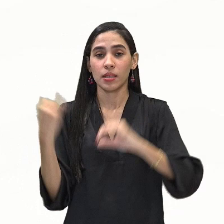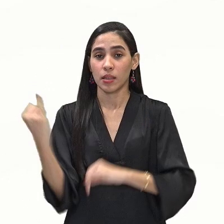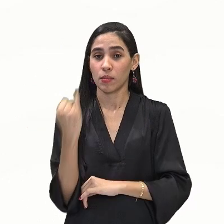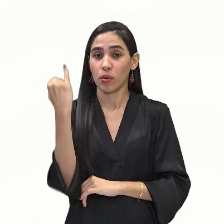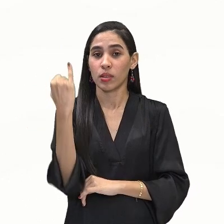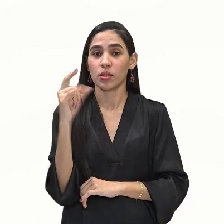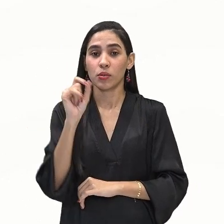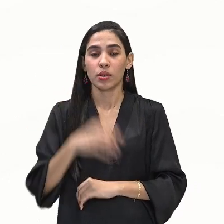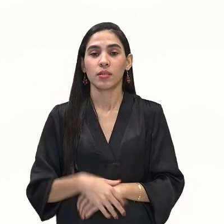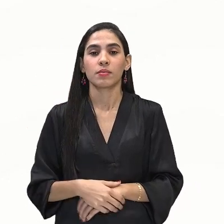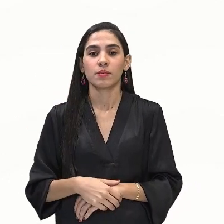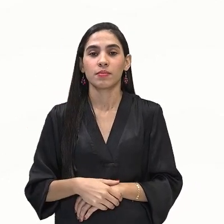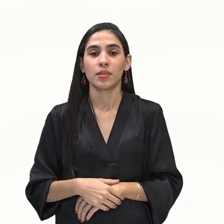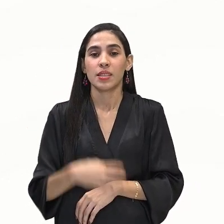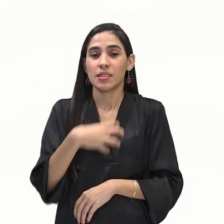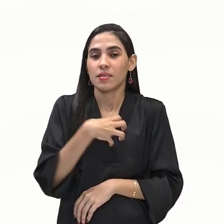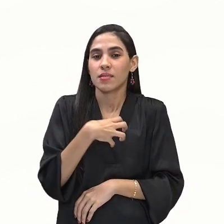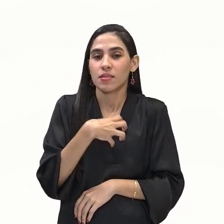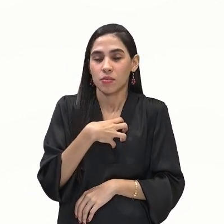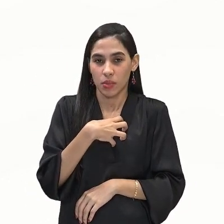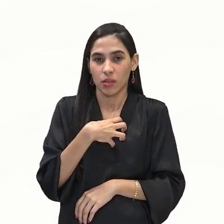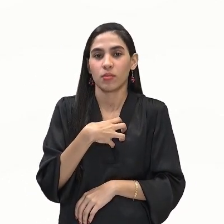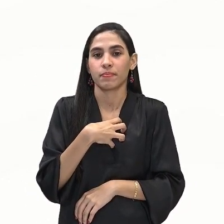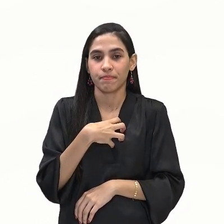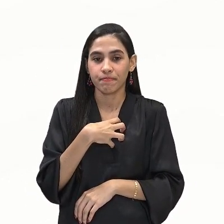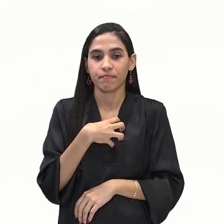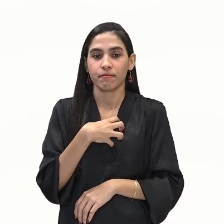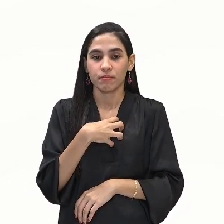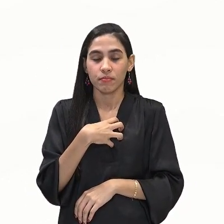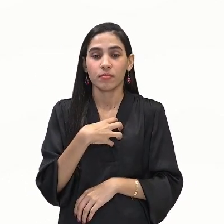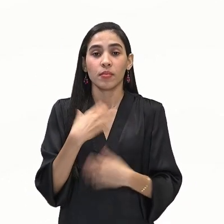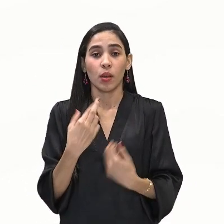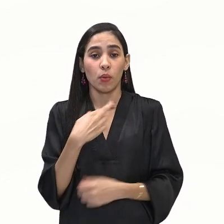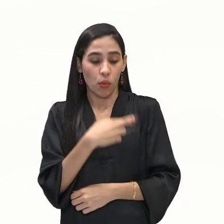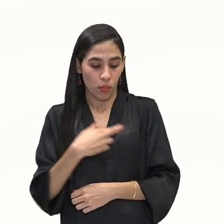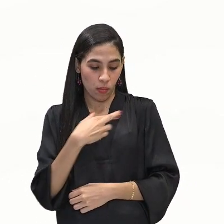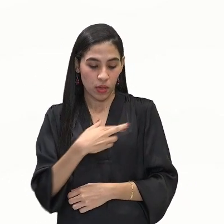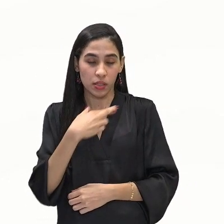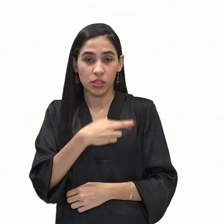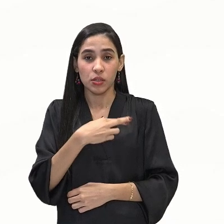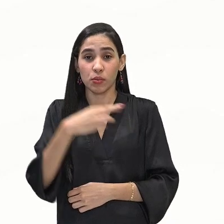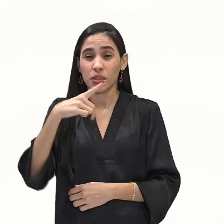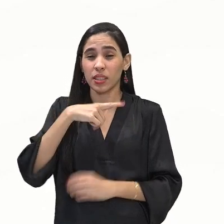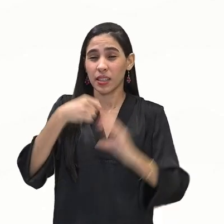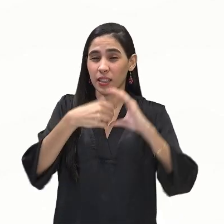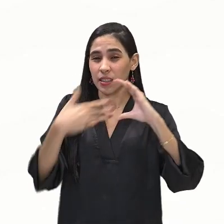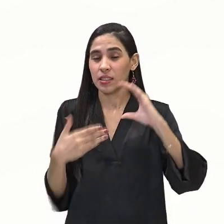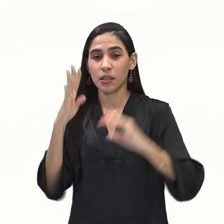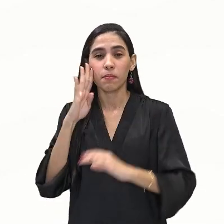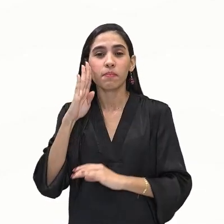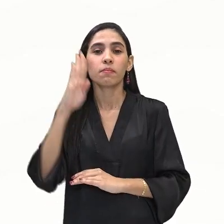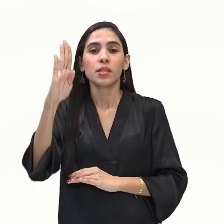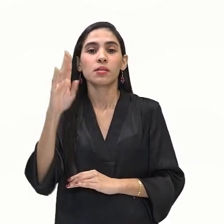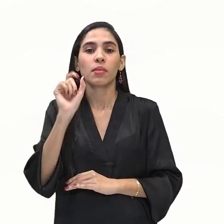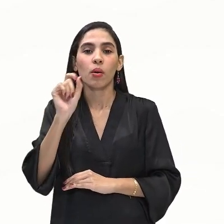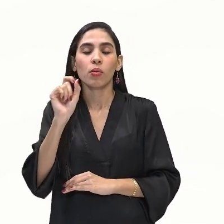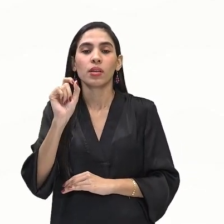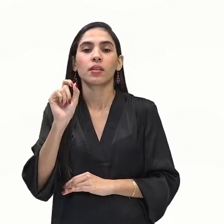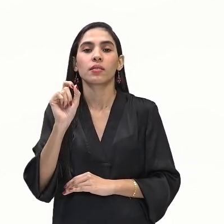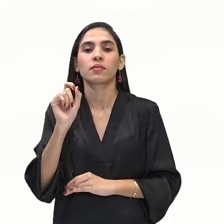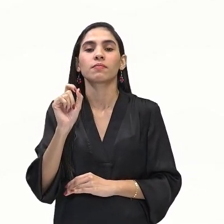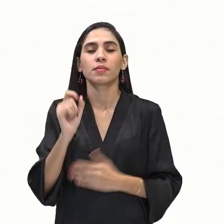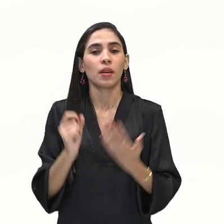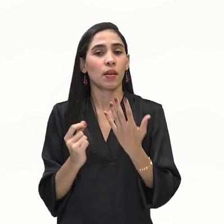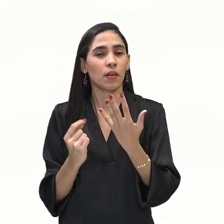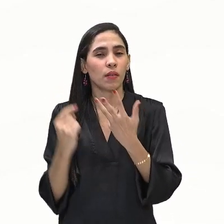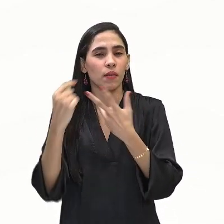o sentimentalismo. Então, o romantismo vai se caracterizar por muitos